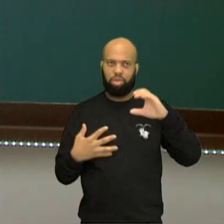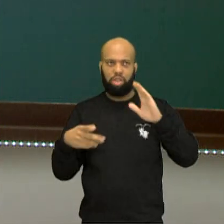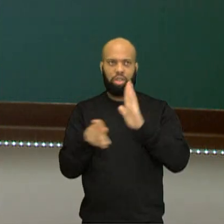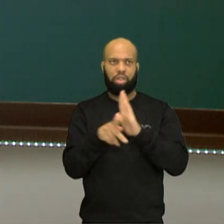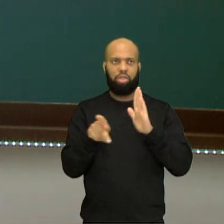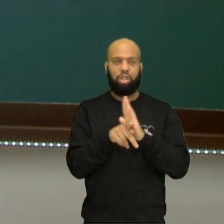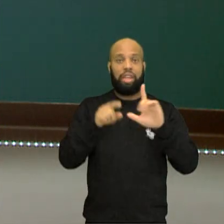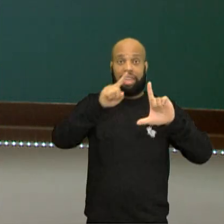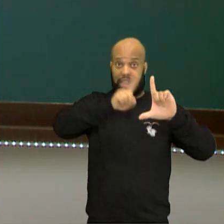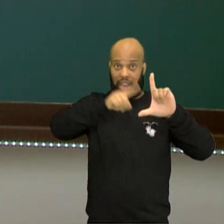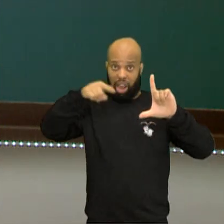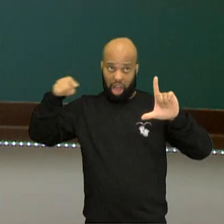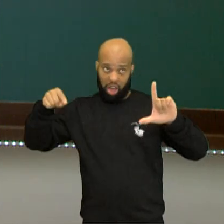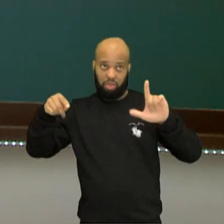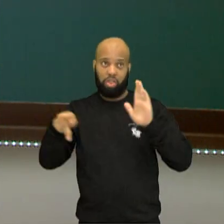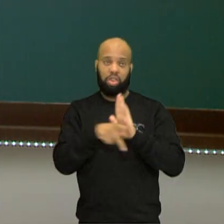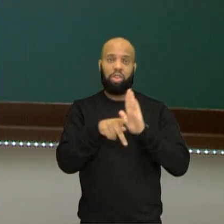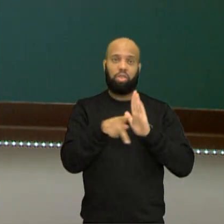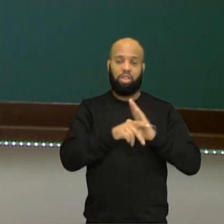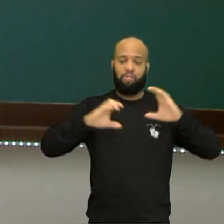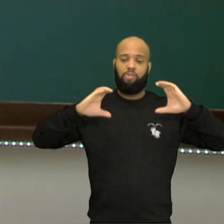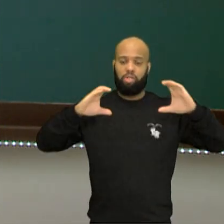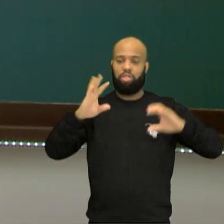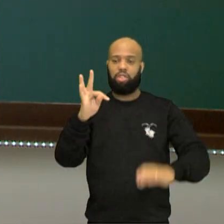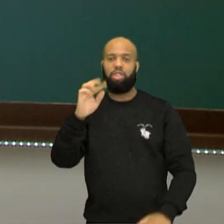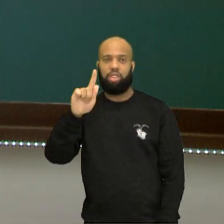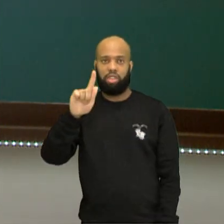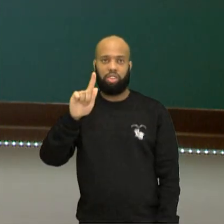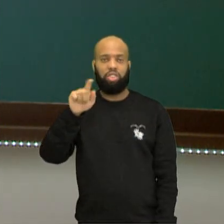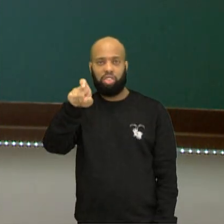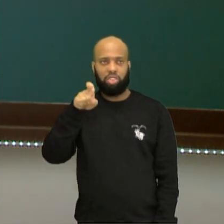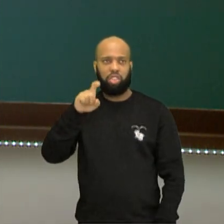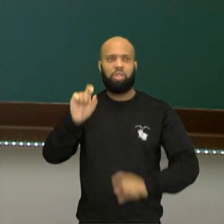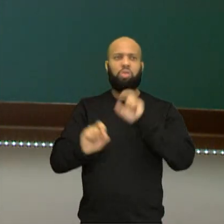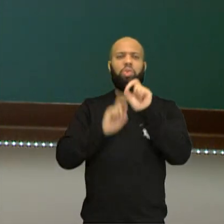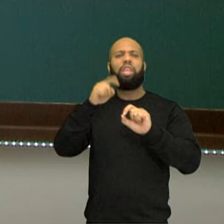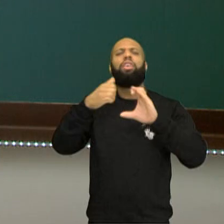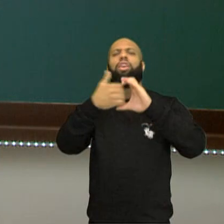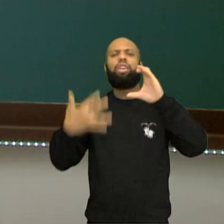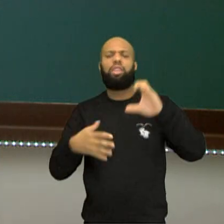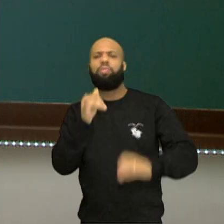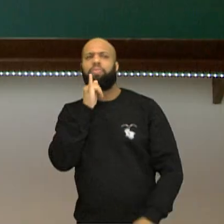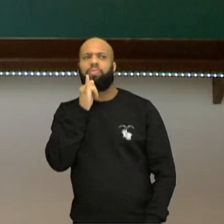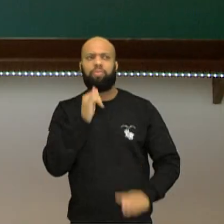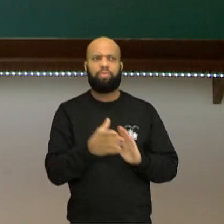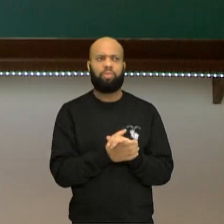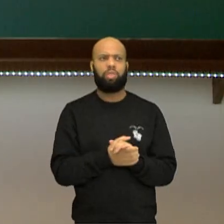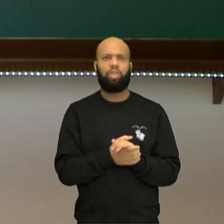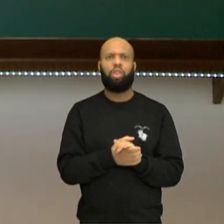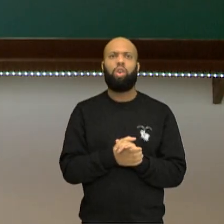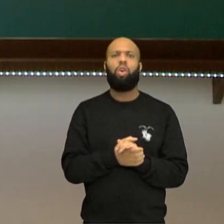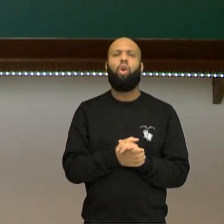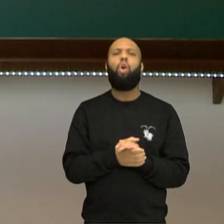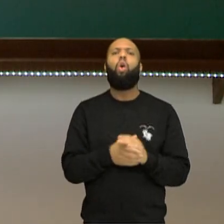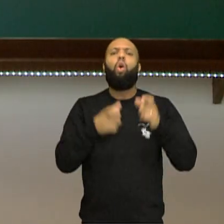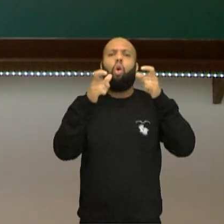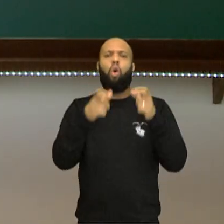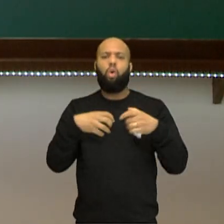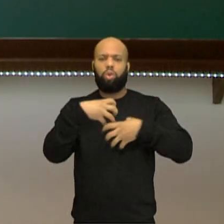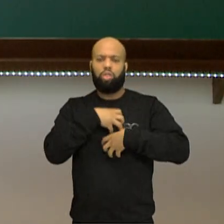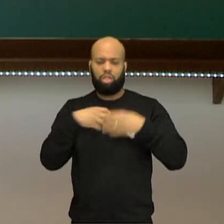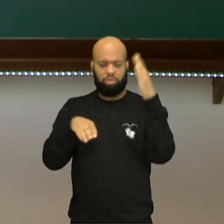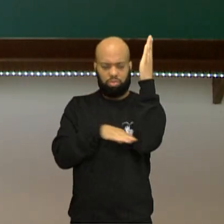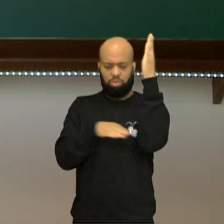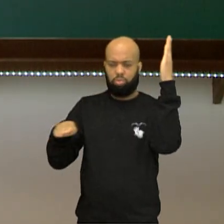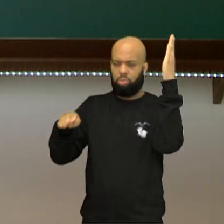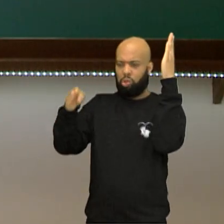do gráfico da função tangente de x. O que seria uma característica? Onde ela corta o eixo x,